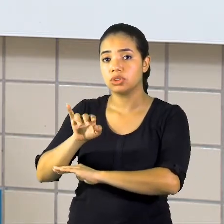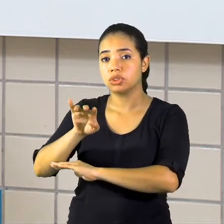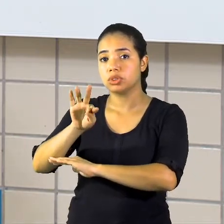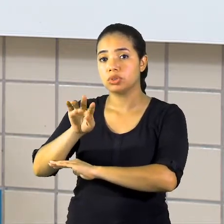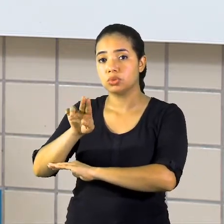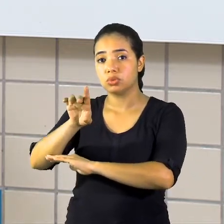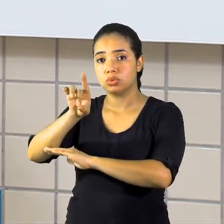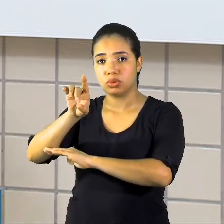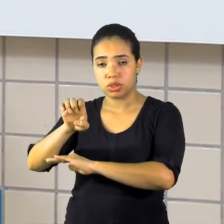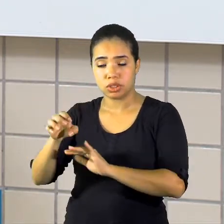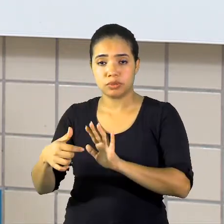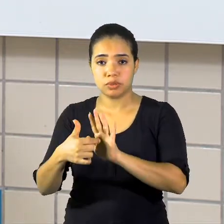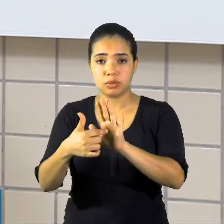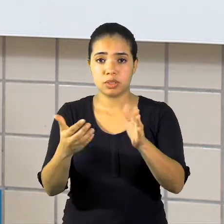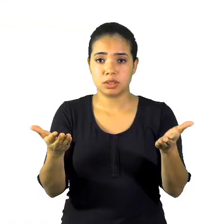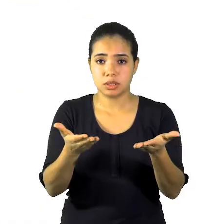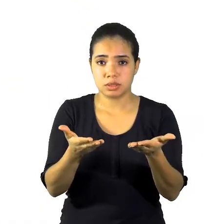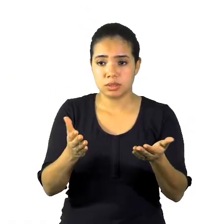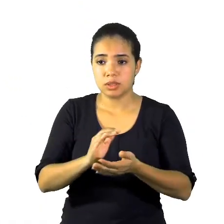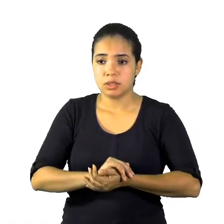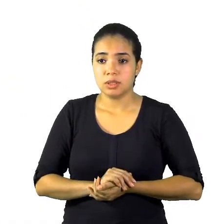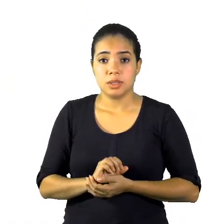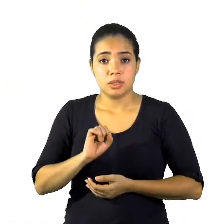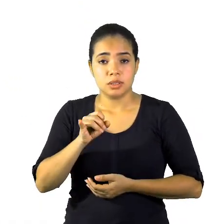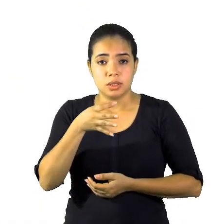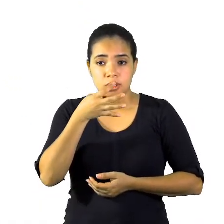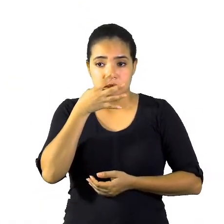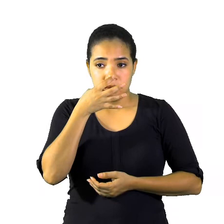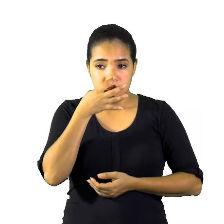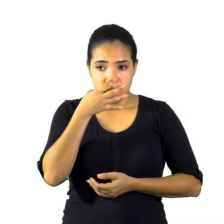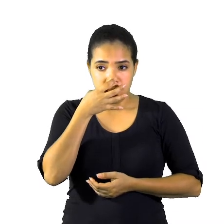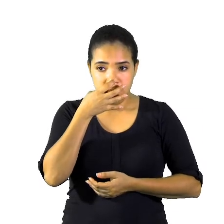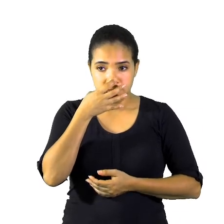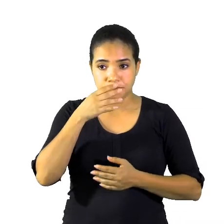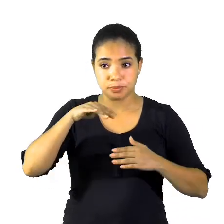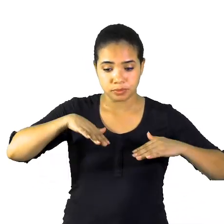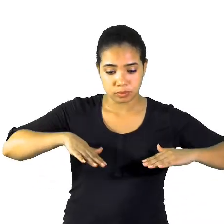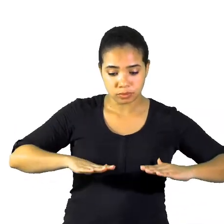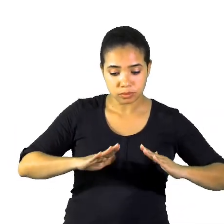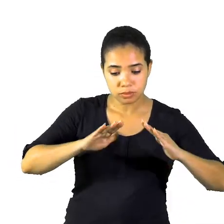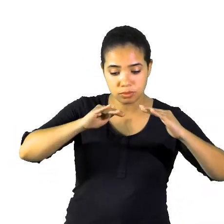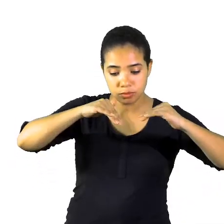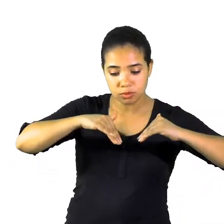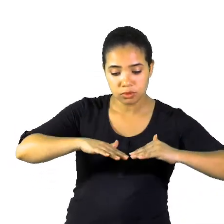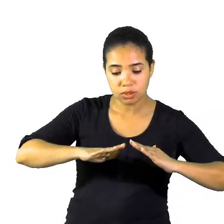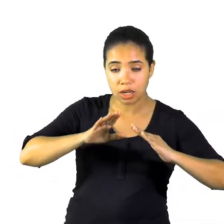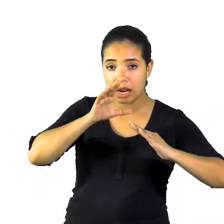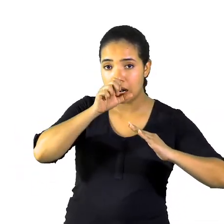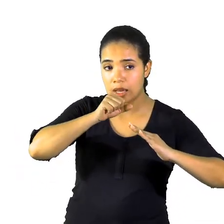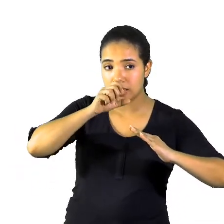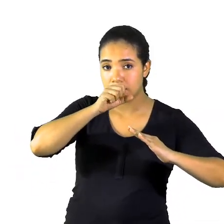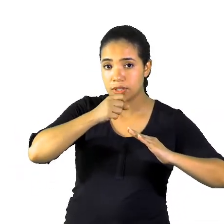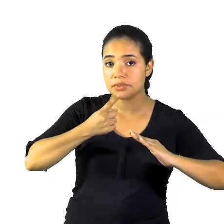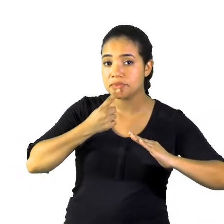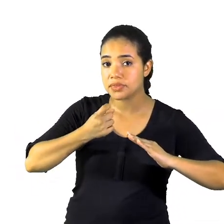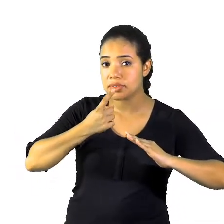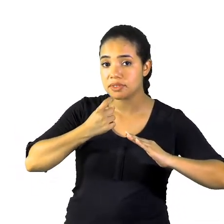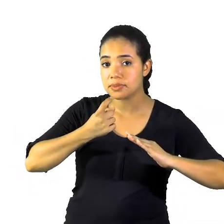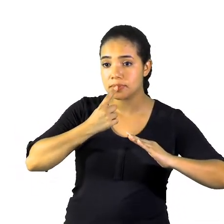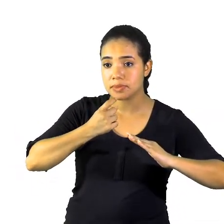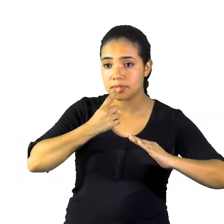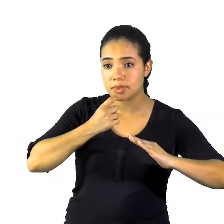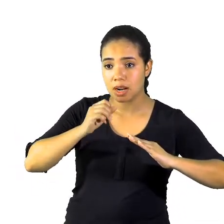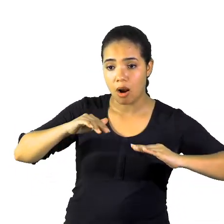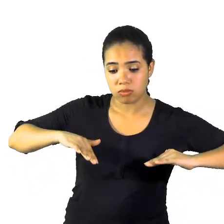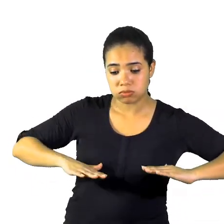mapa que nós vamos olhar agora. Se eu observar bem, toda a parte laranjada são as partes vermelhas, são as partes